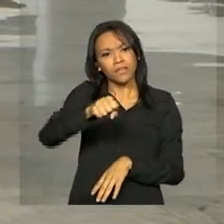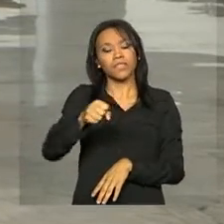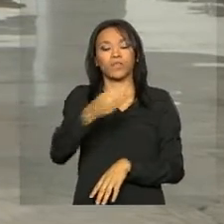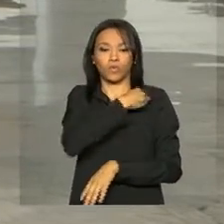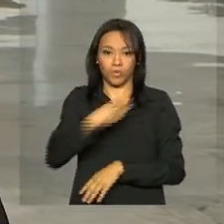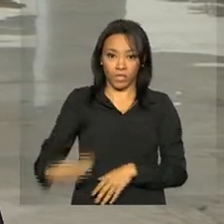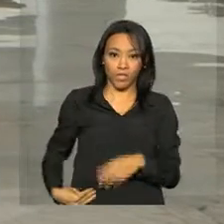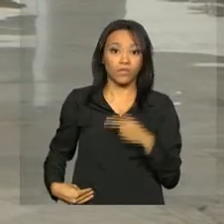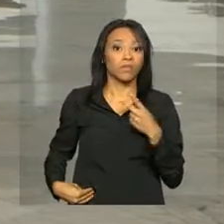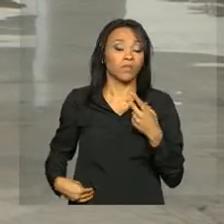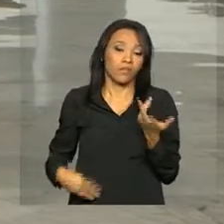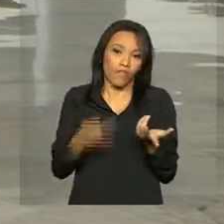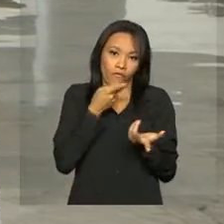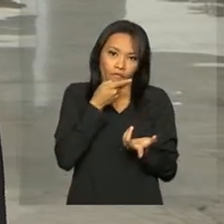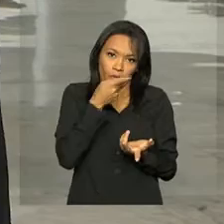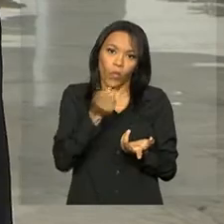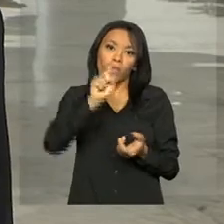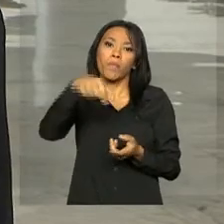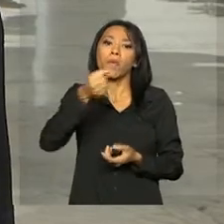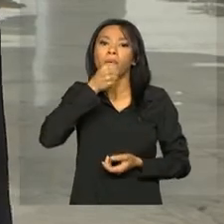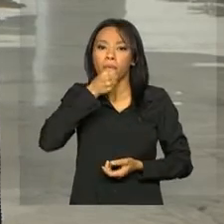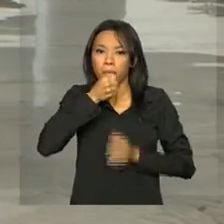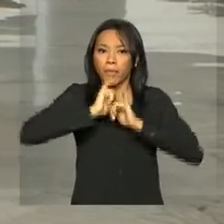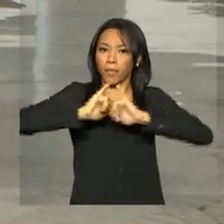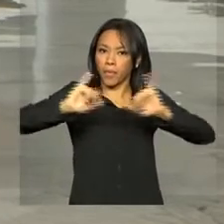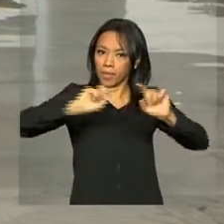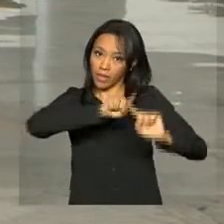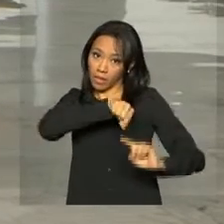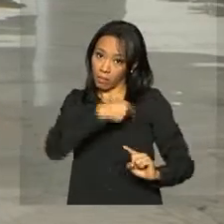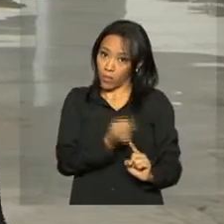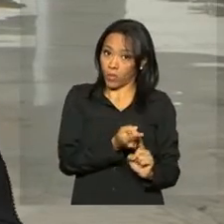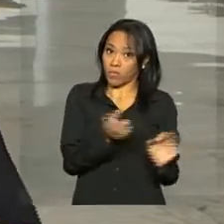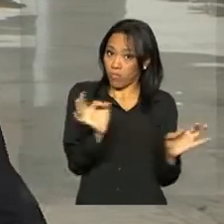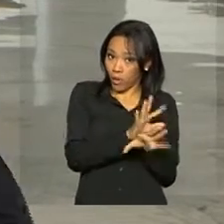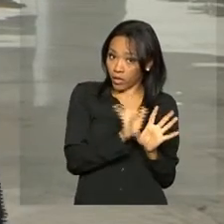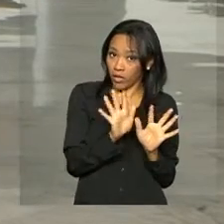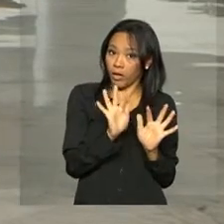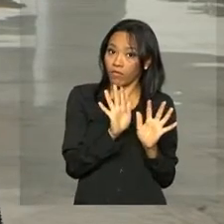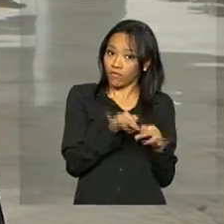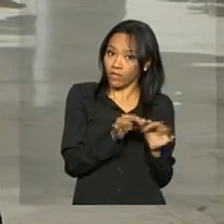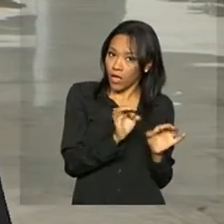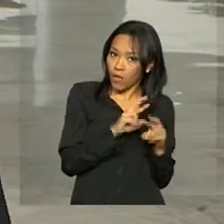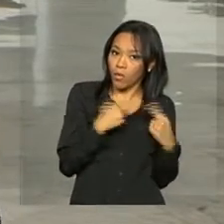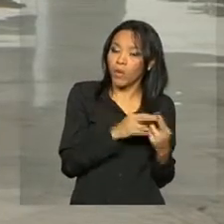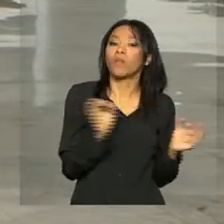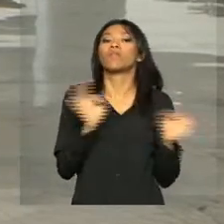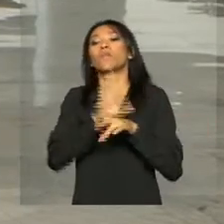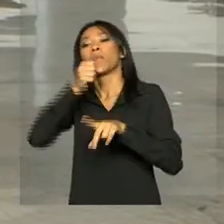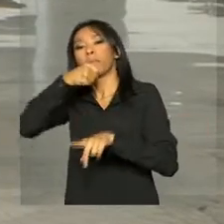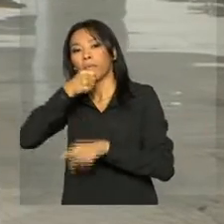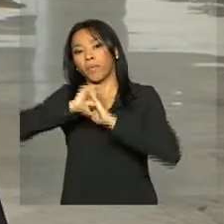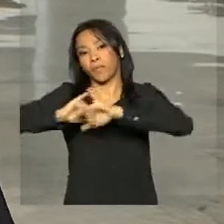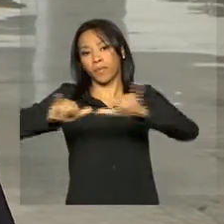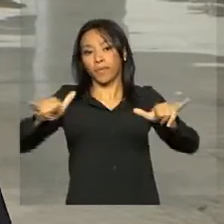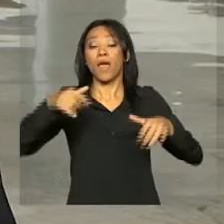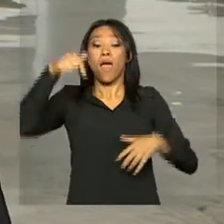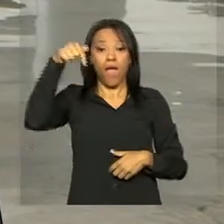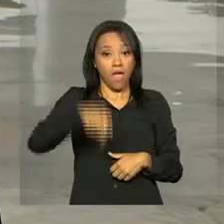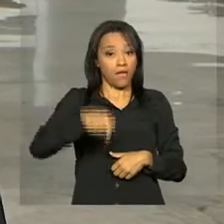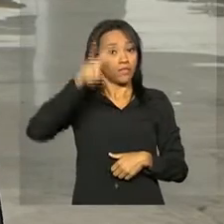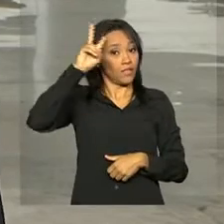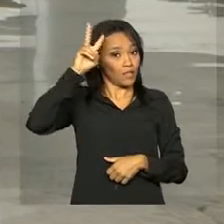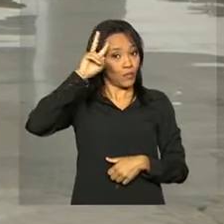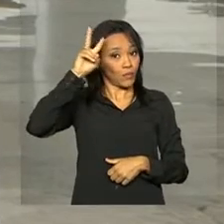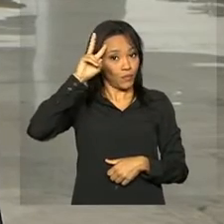da saúde conversar com a imprensa após esse encontro bom jaime ea mobilização continua a partir desta segunda